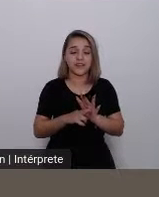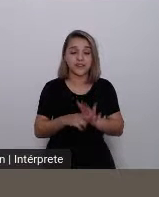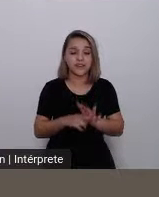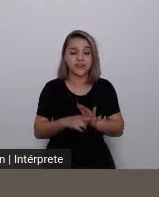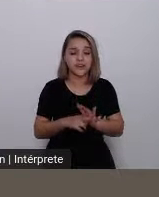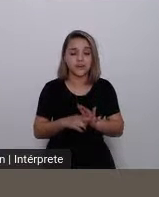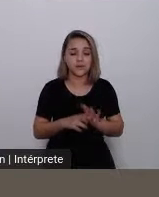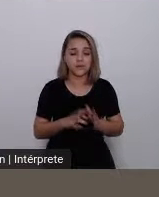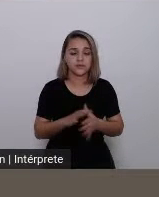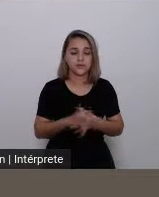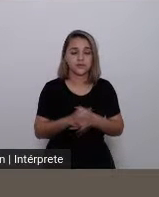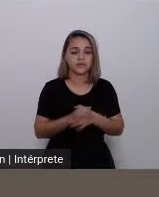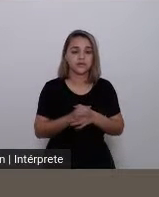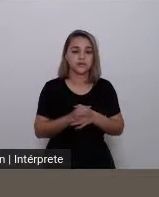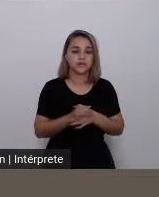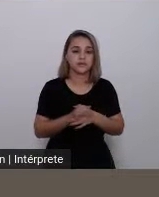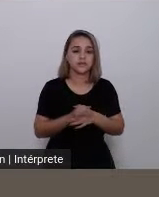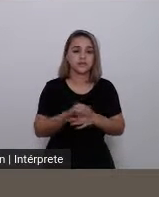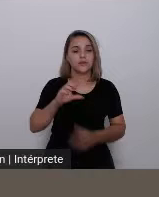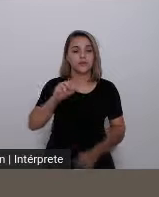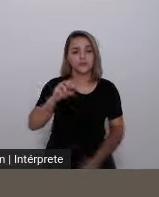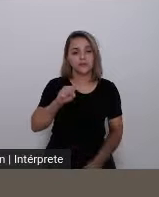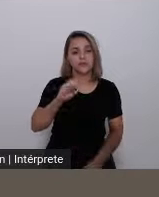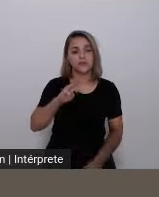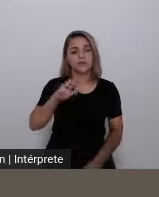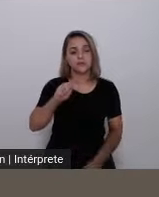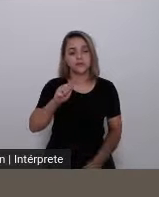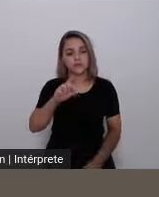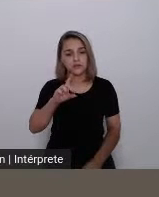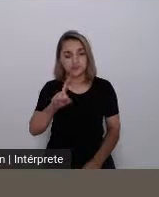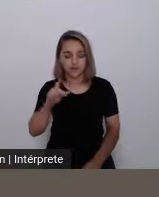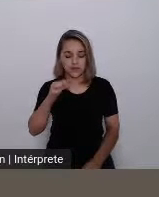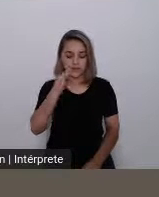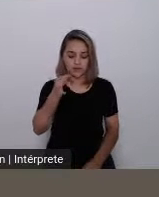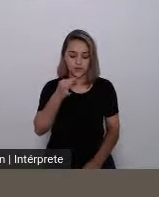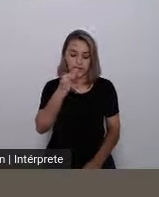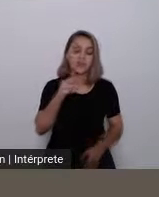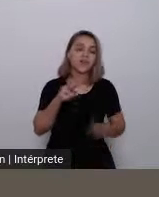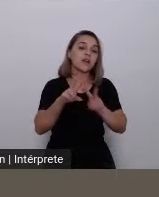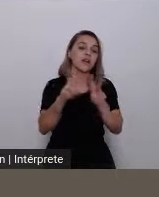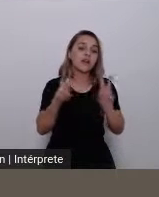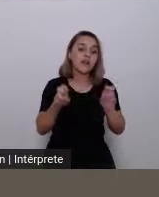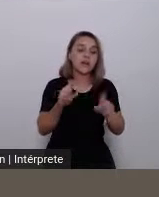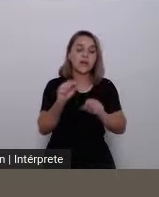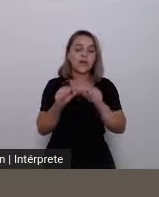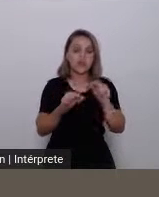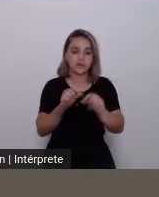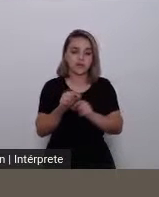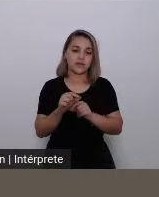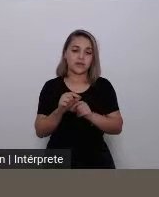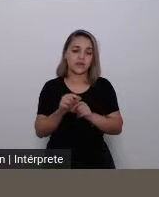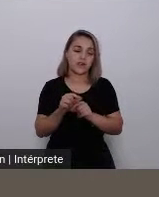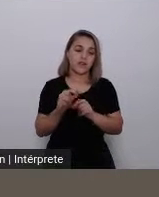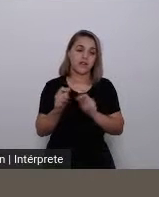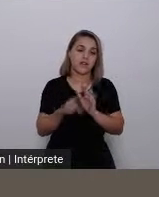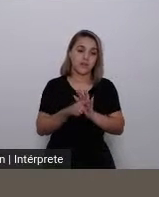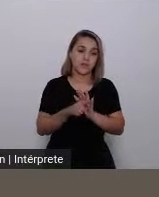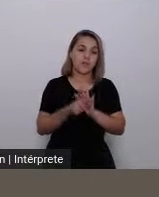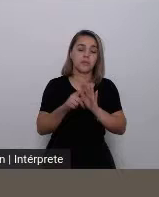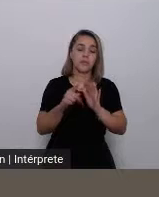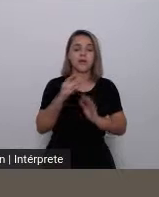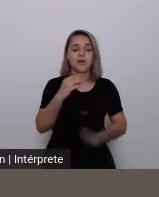Pau-Brasil, quando Oswald critica, por exemplo, a perspectiva linear sistematizada no